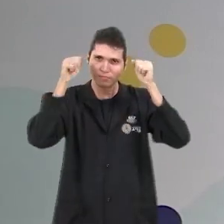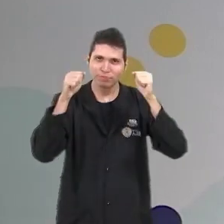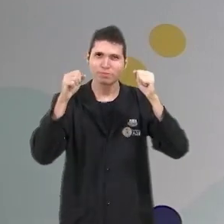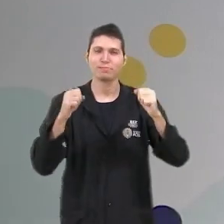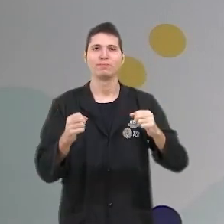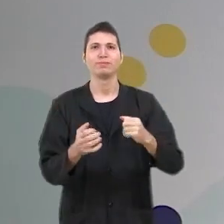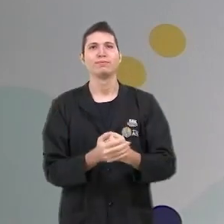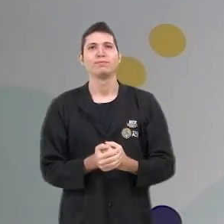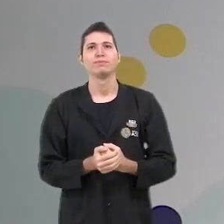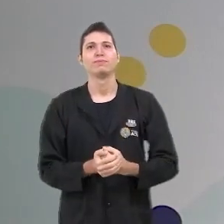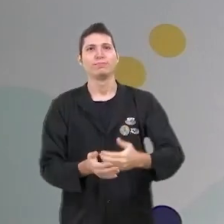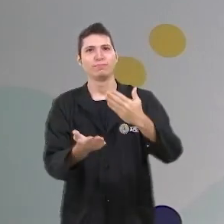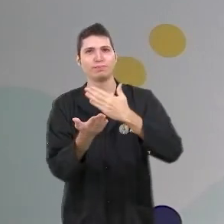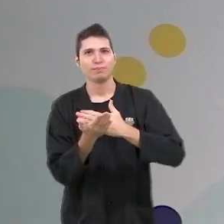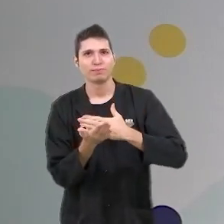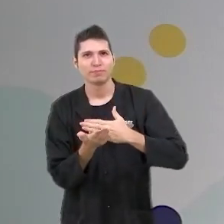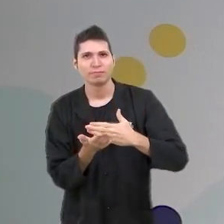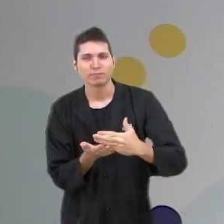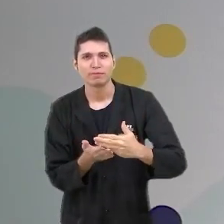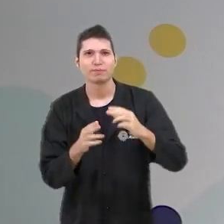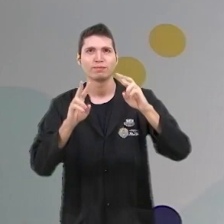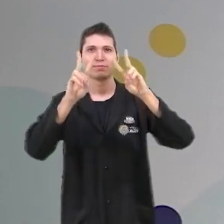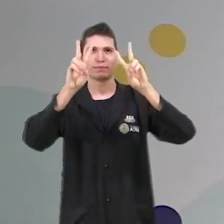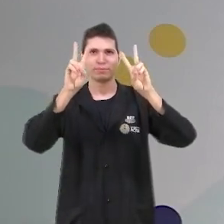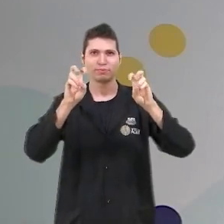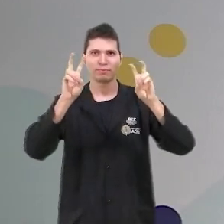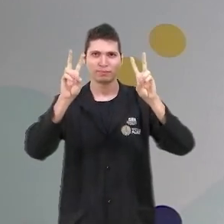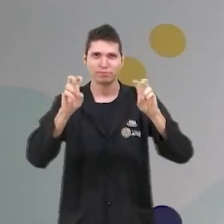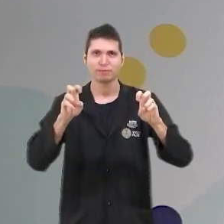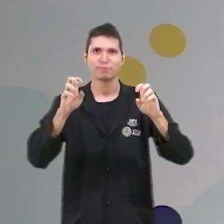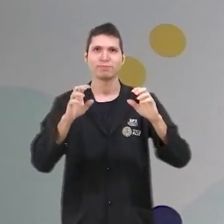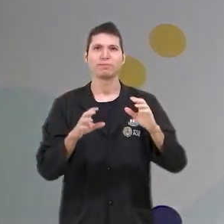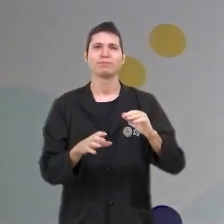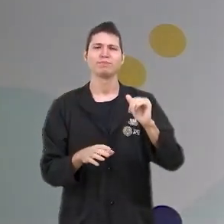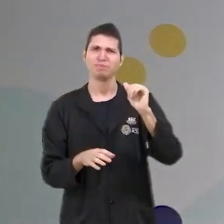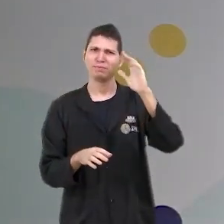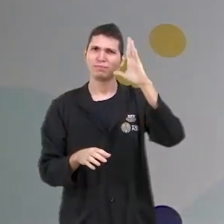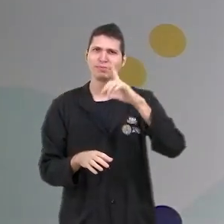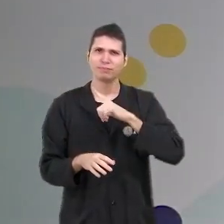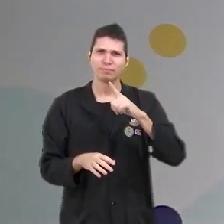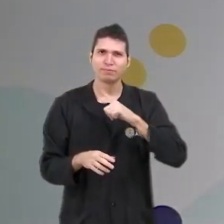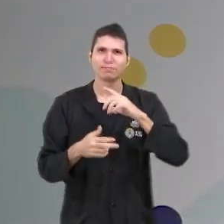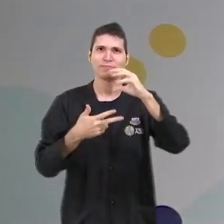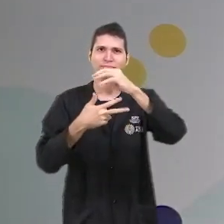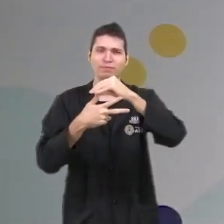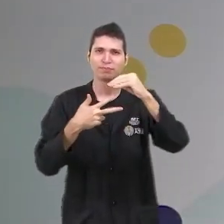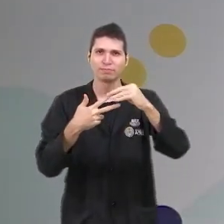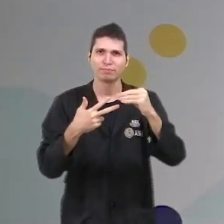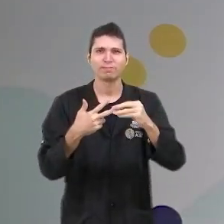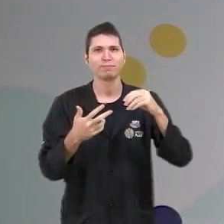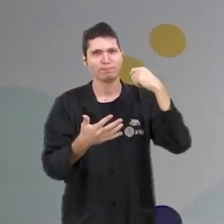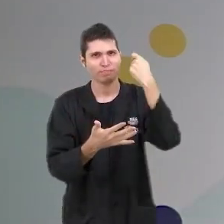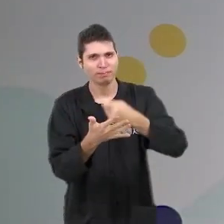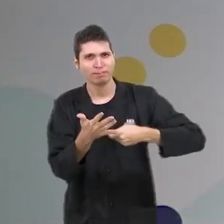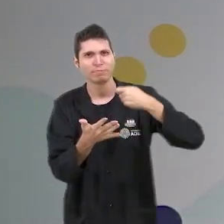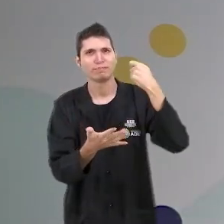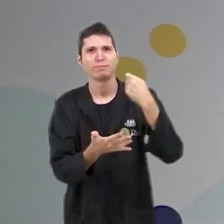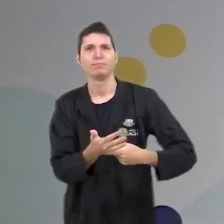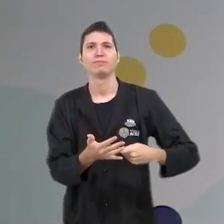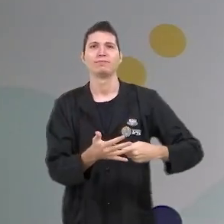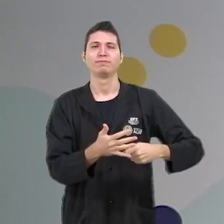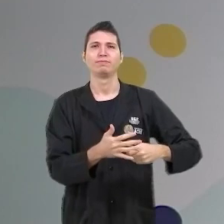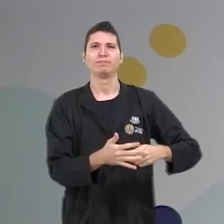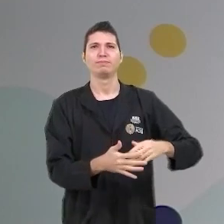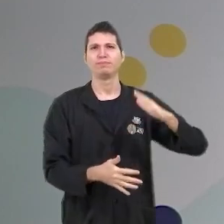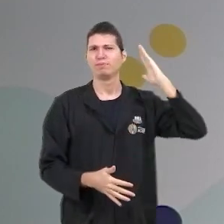começar falando hoje do assunto que mais cai no Enem, que mais é cobrado no Enem. Todos os